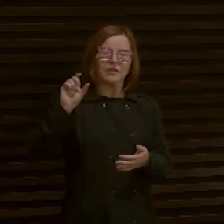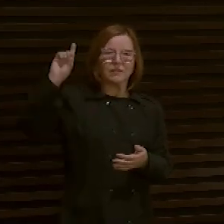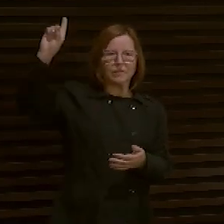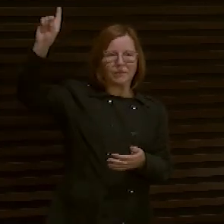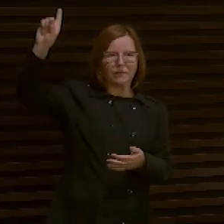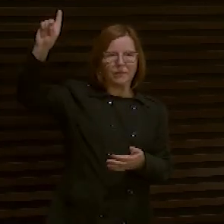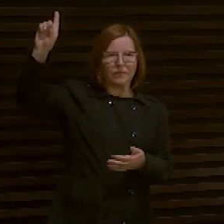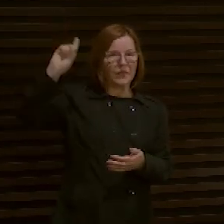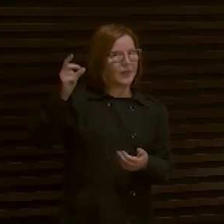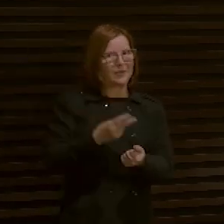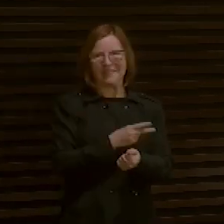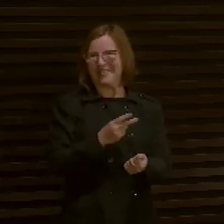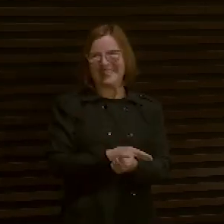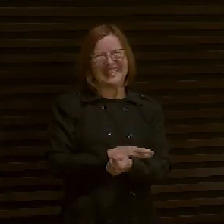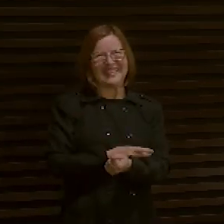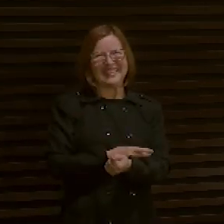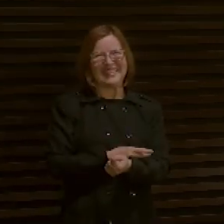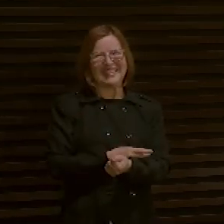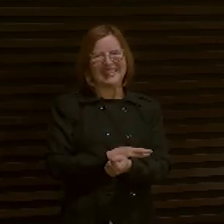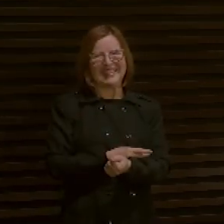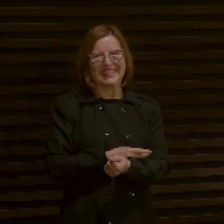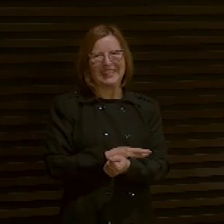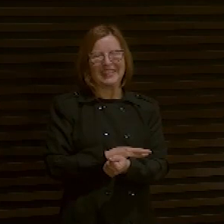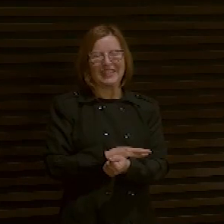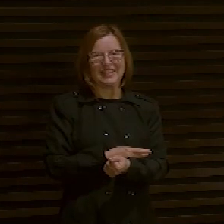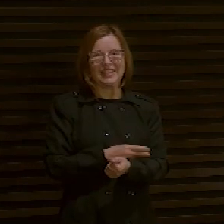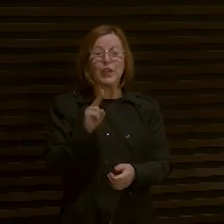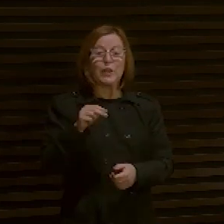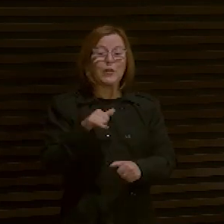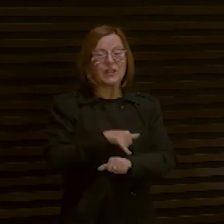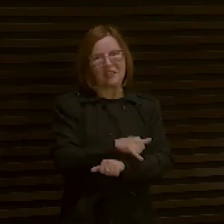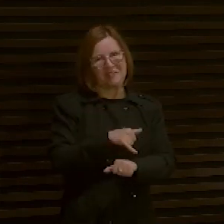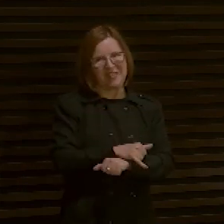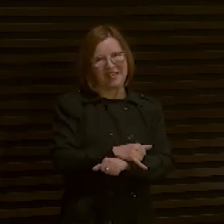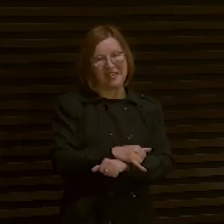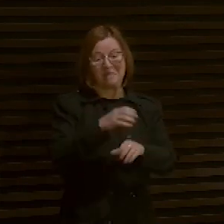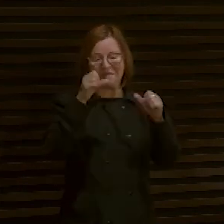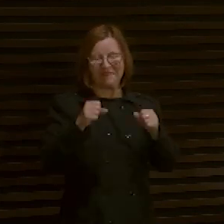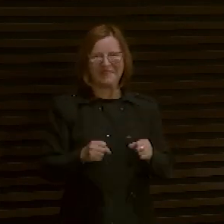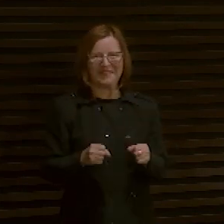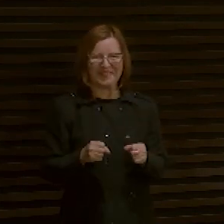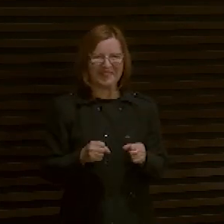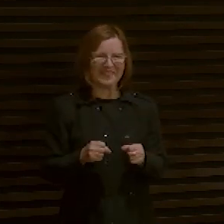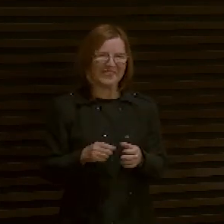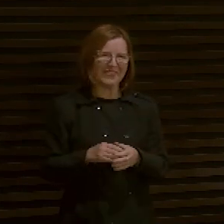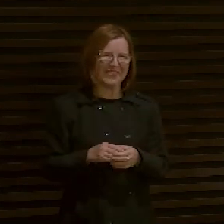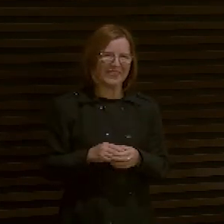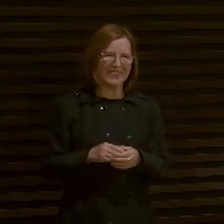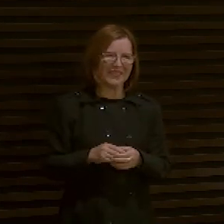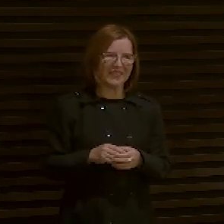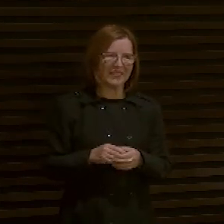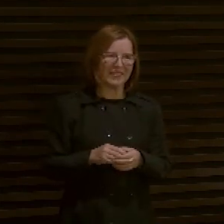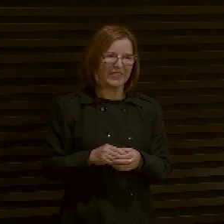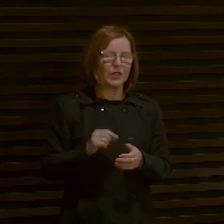Deus não erra. Ela é inerrante, infalível, suficiente. O que